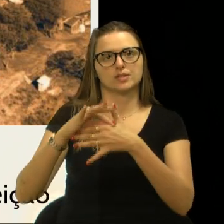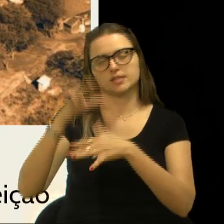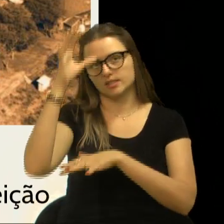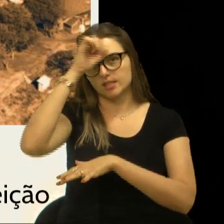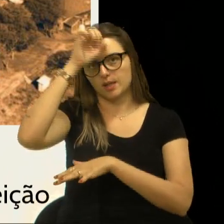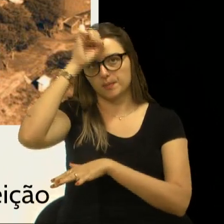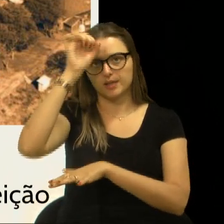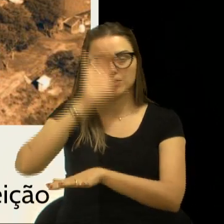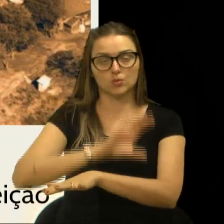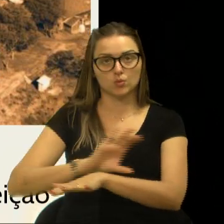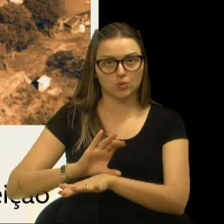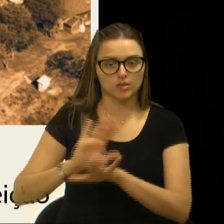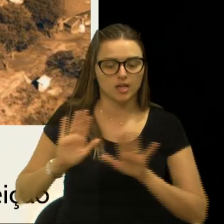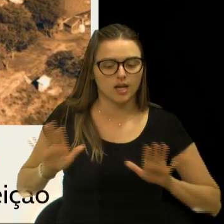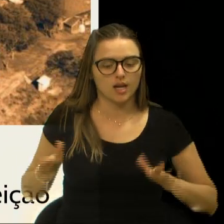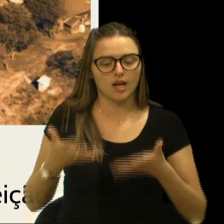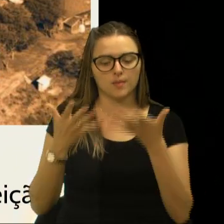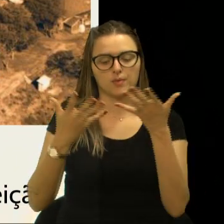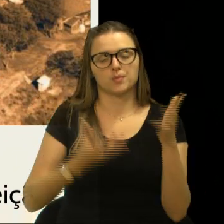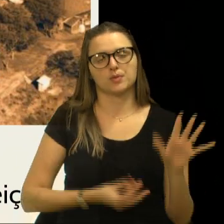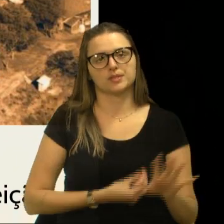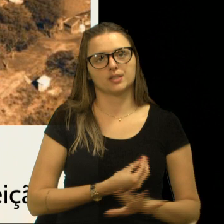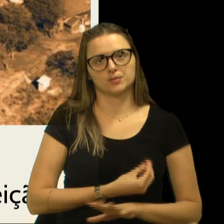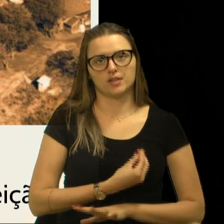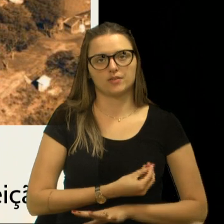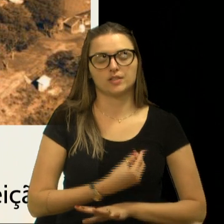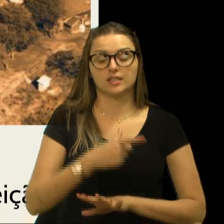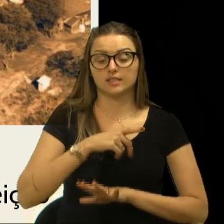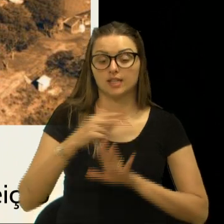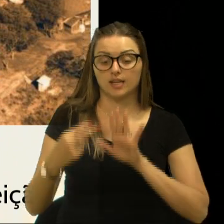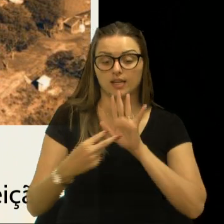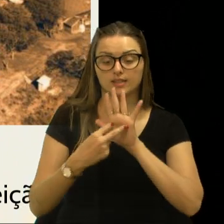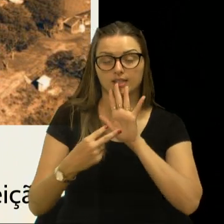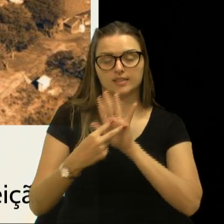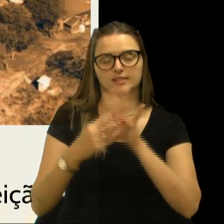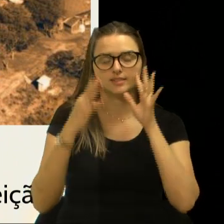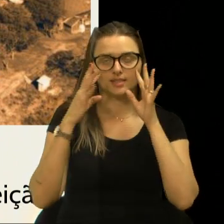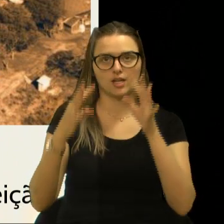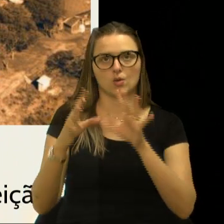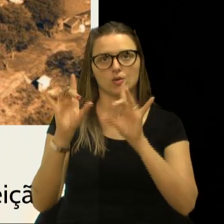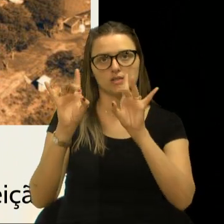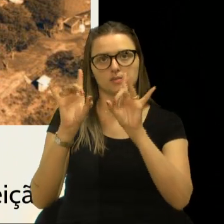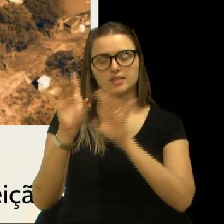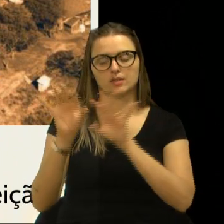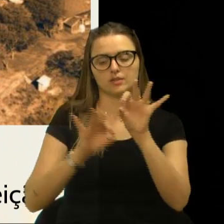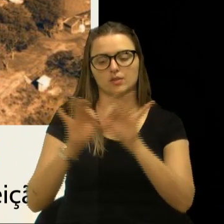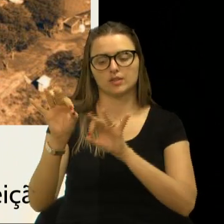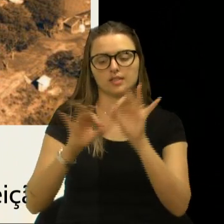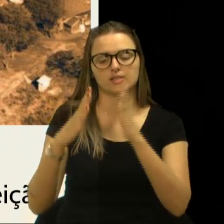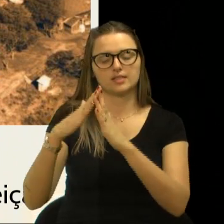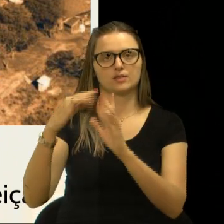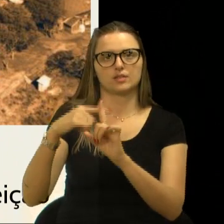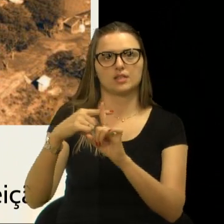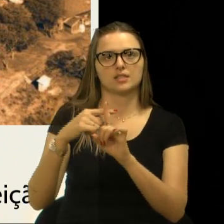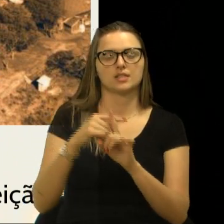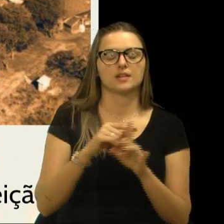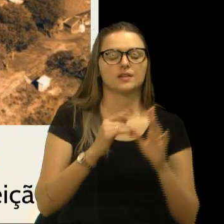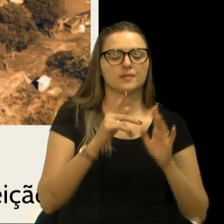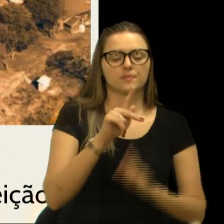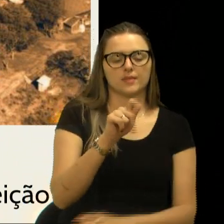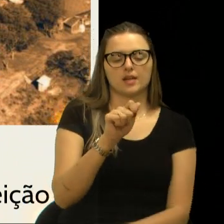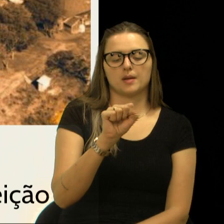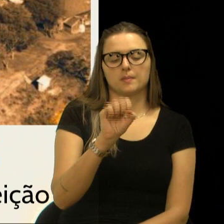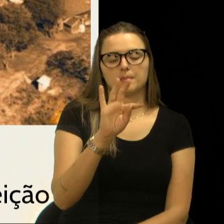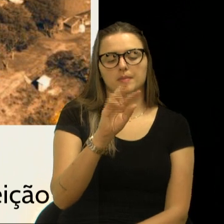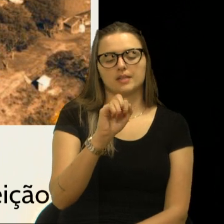A promoção da vida recebe uma atenção muito especial dentro da organização paroquial. A Pastoral do Pão, que foi criada em 10